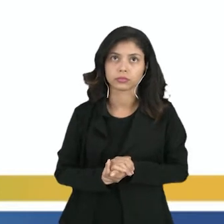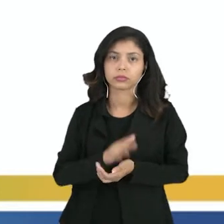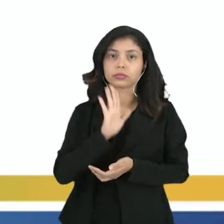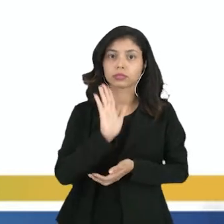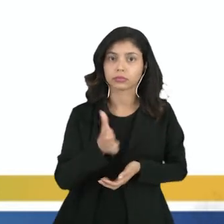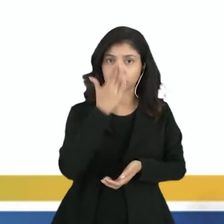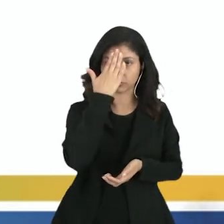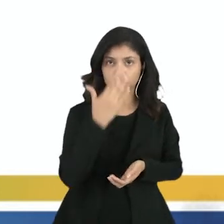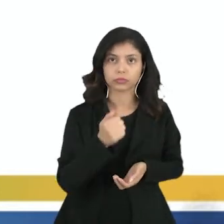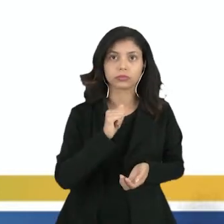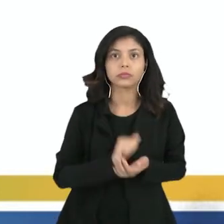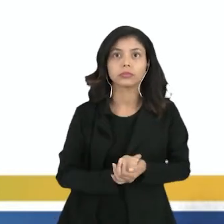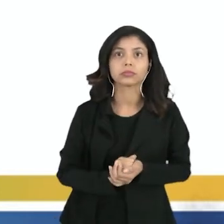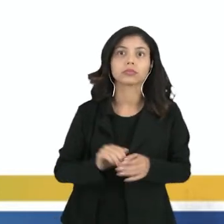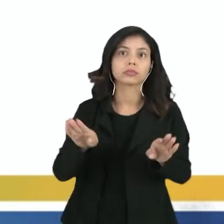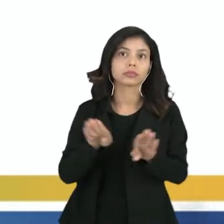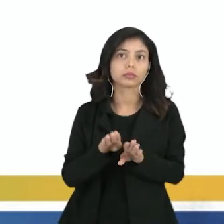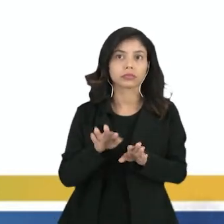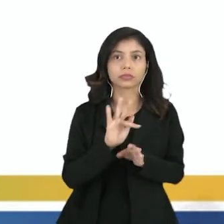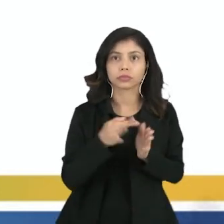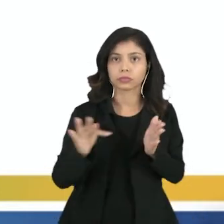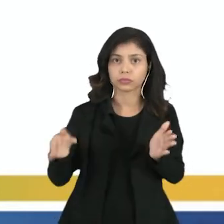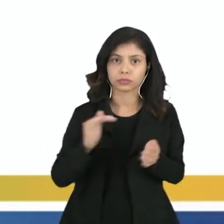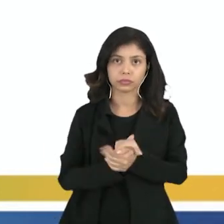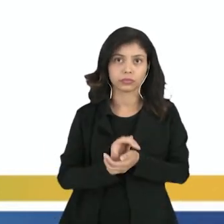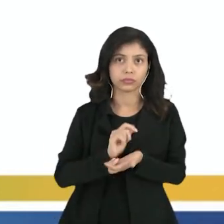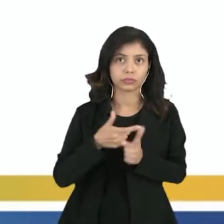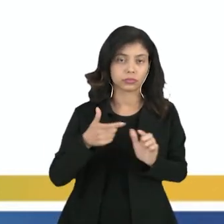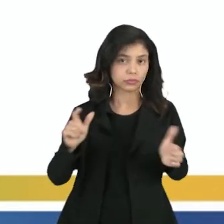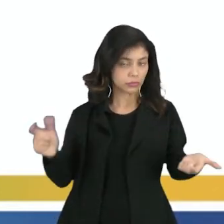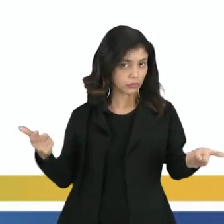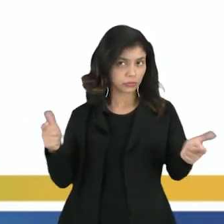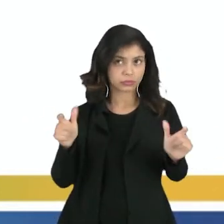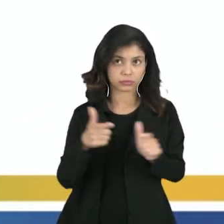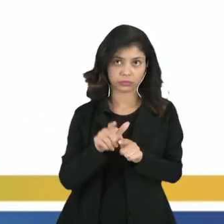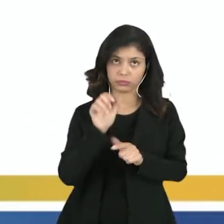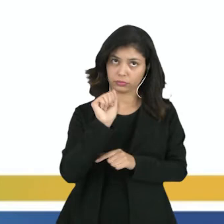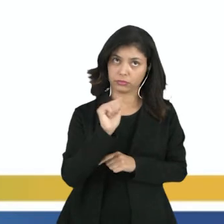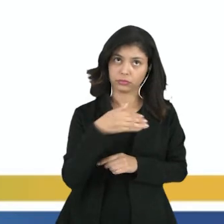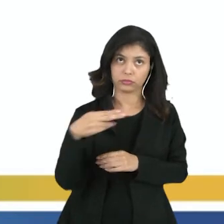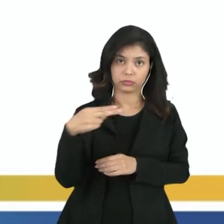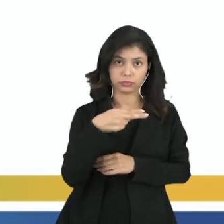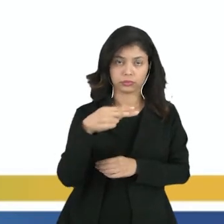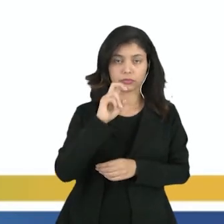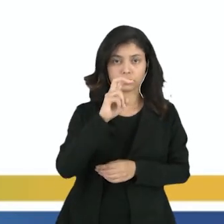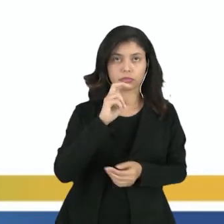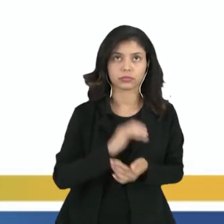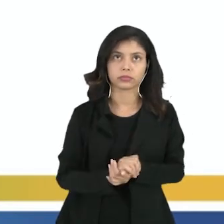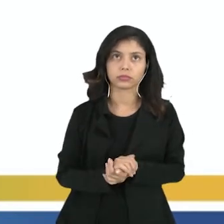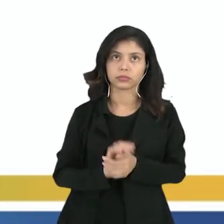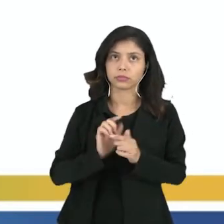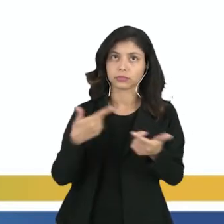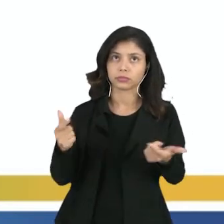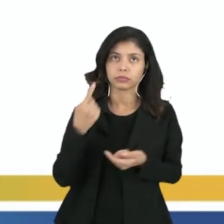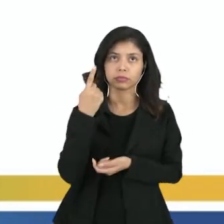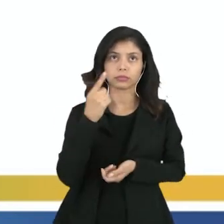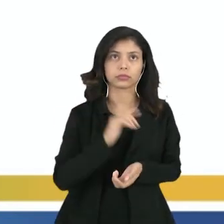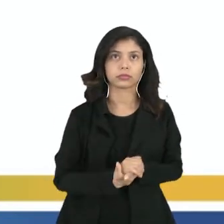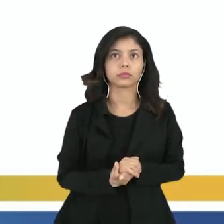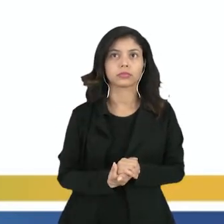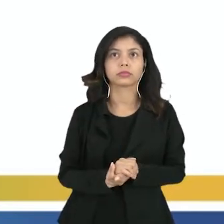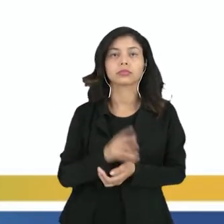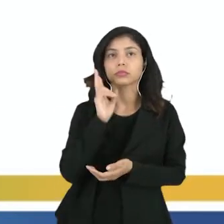antemão que é uma função crescente porque A é igual a 5. Ok, e 5 é maior do que 1. Sempre